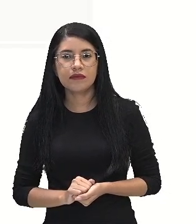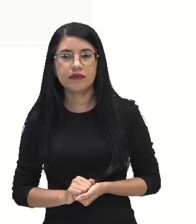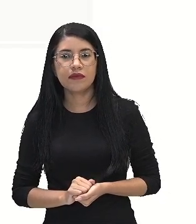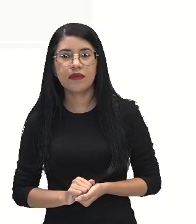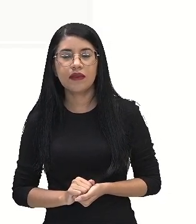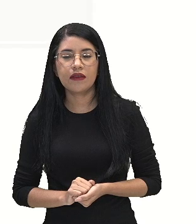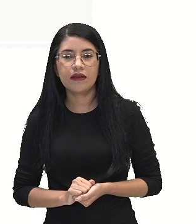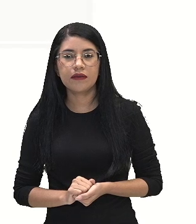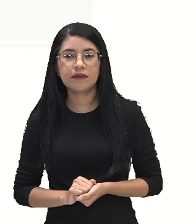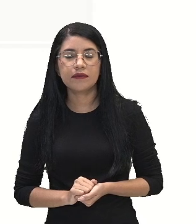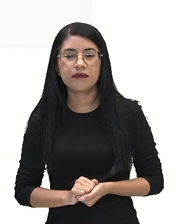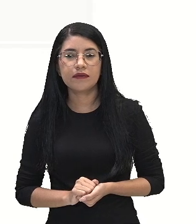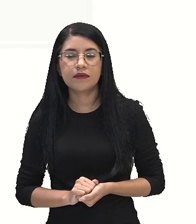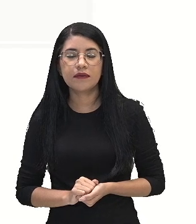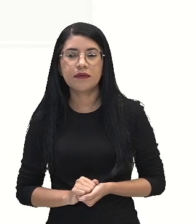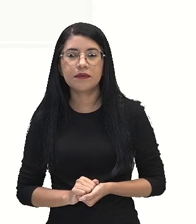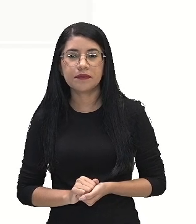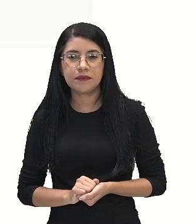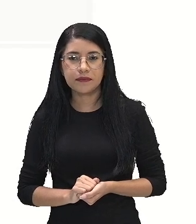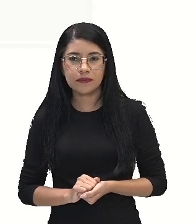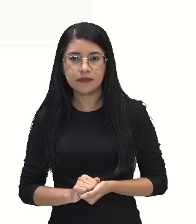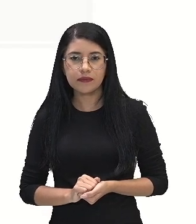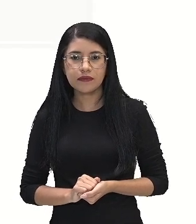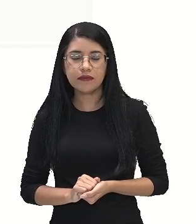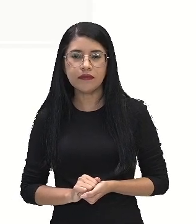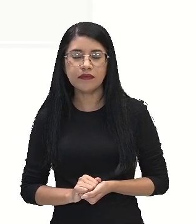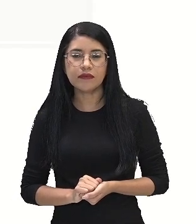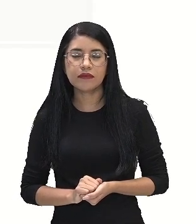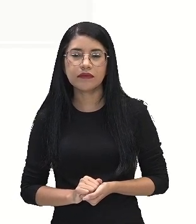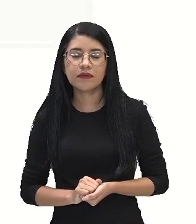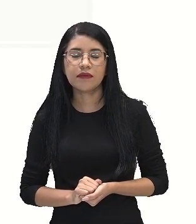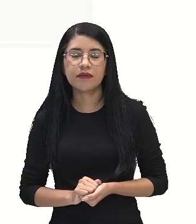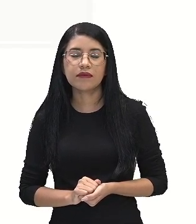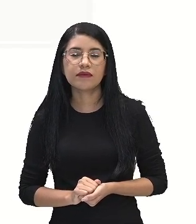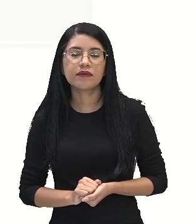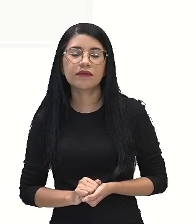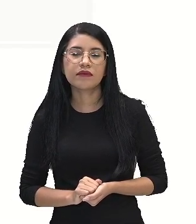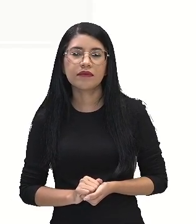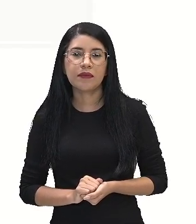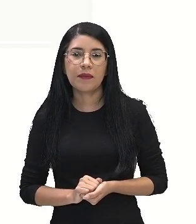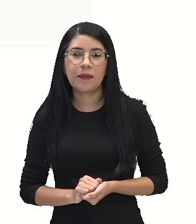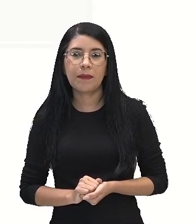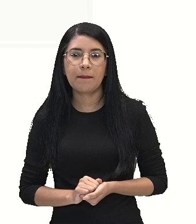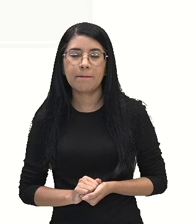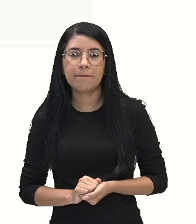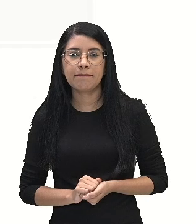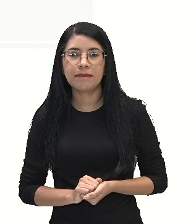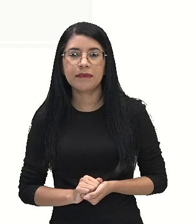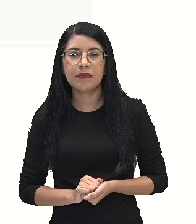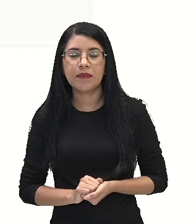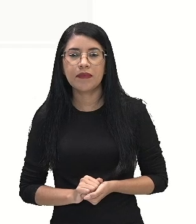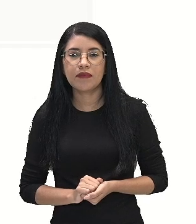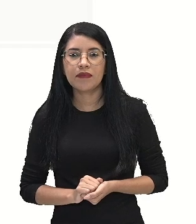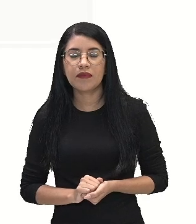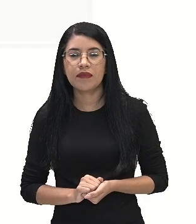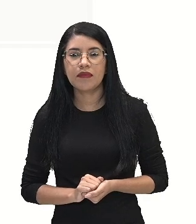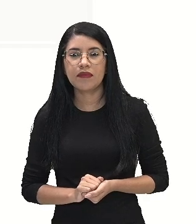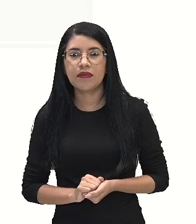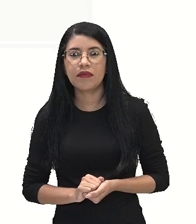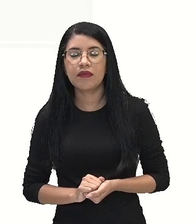10 mais 15 mais raiz de 7. Então, olha como é que eu não consigo, por exemplo, aqui